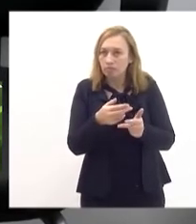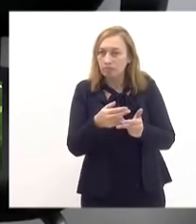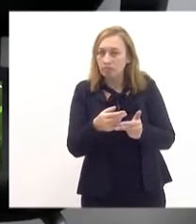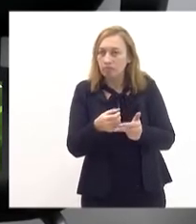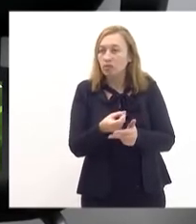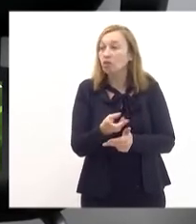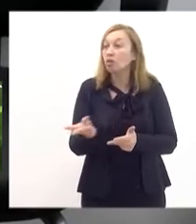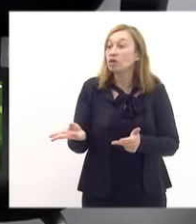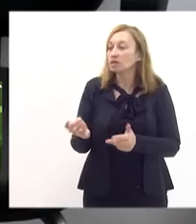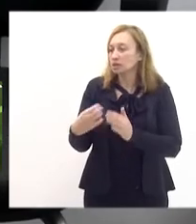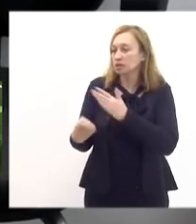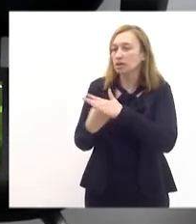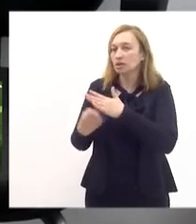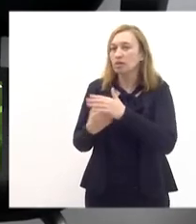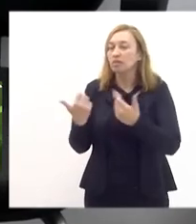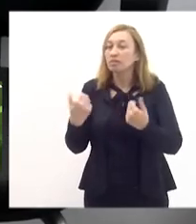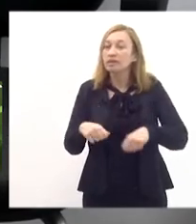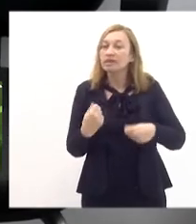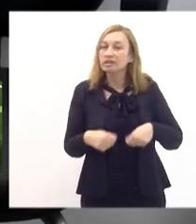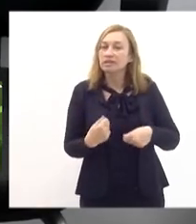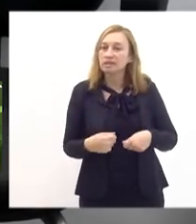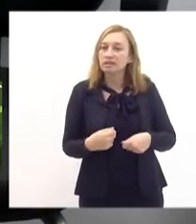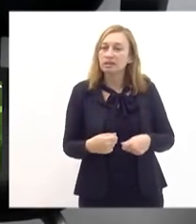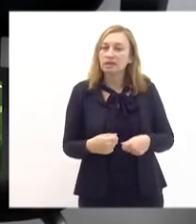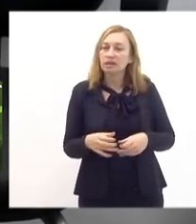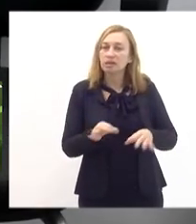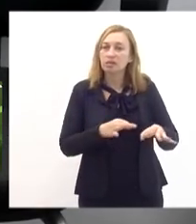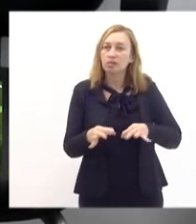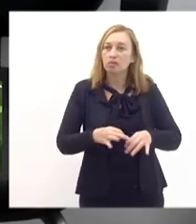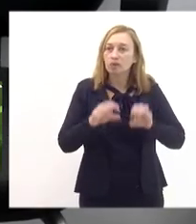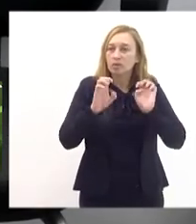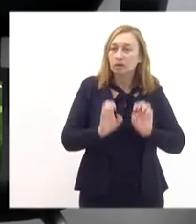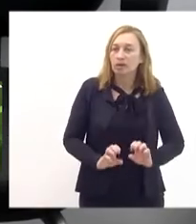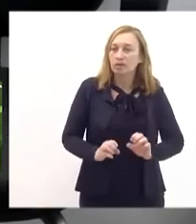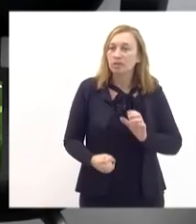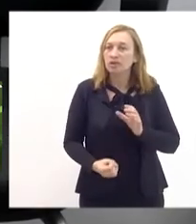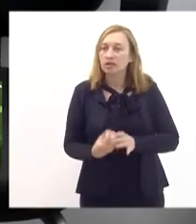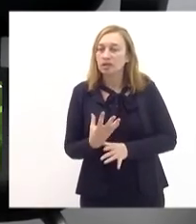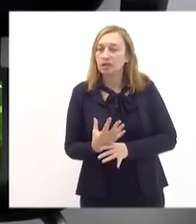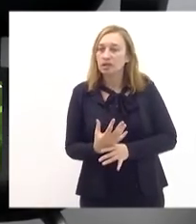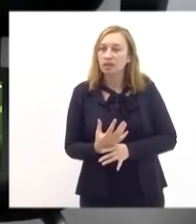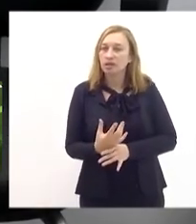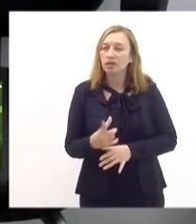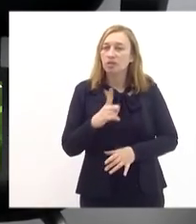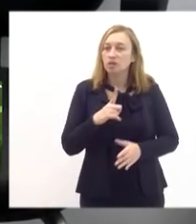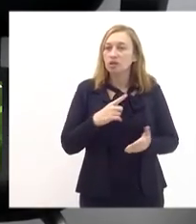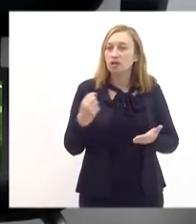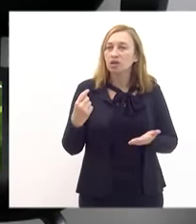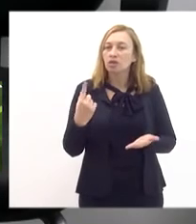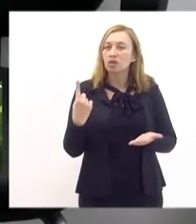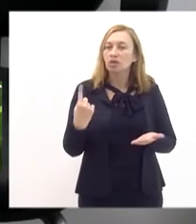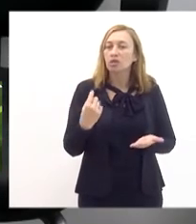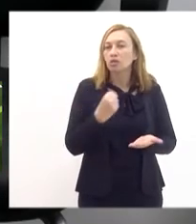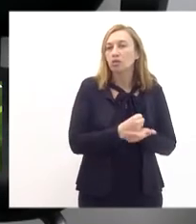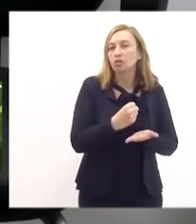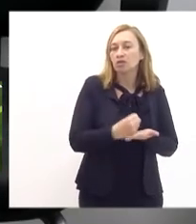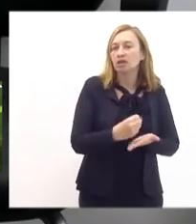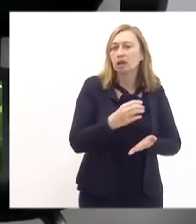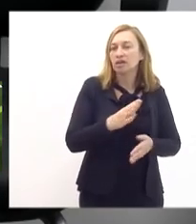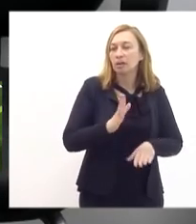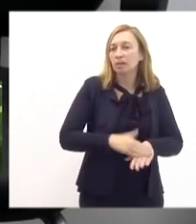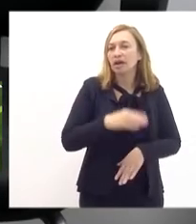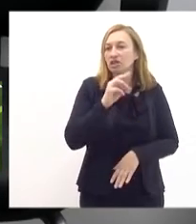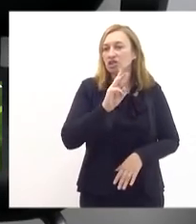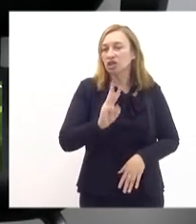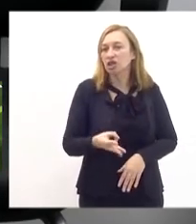que fazer programas de integridade por terem contratos acima de 3 milhões, na época